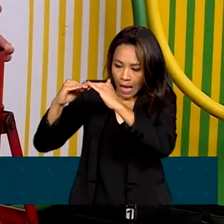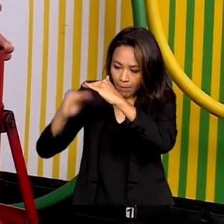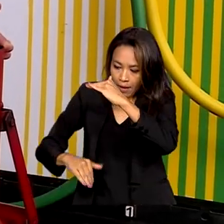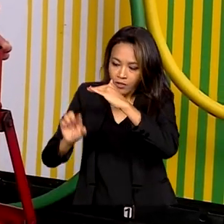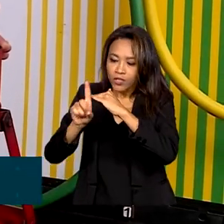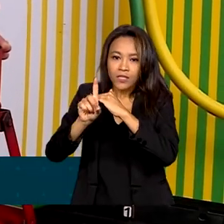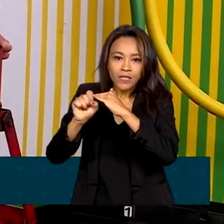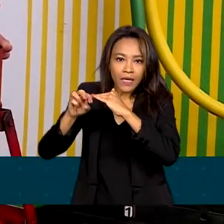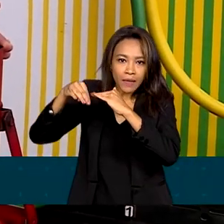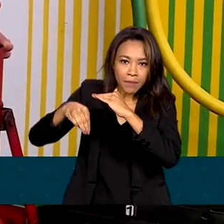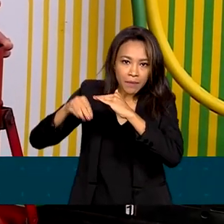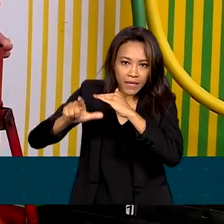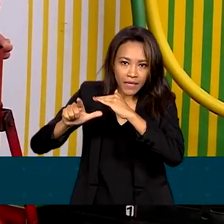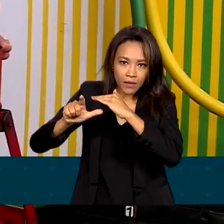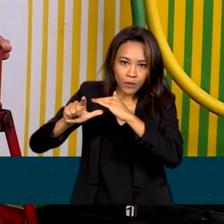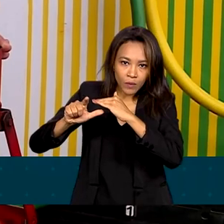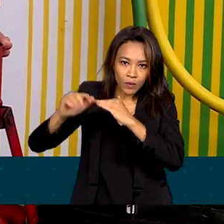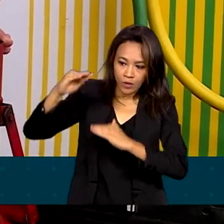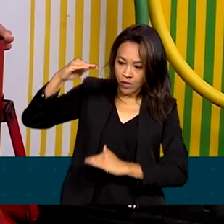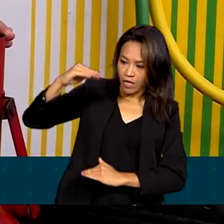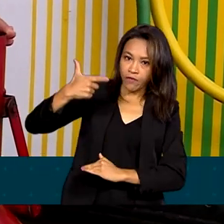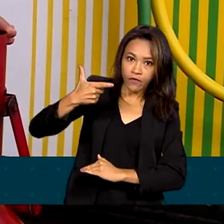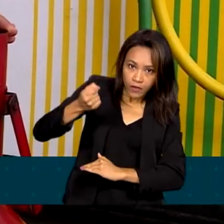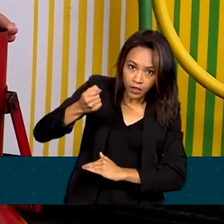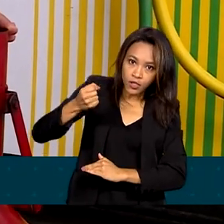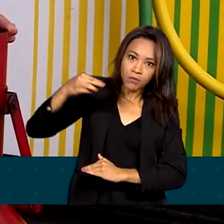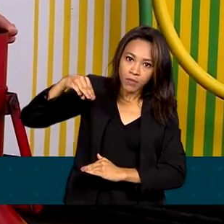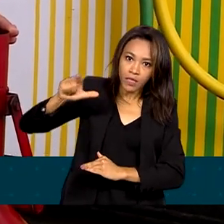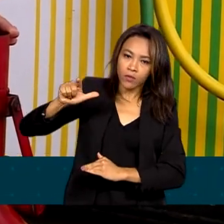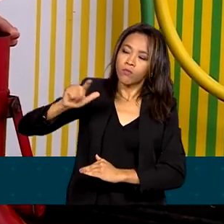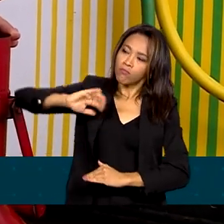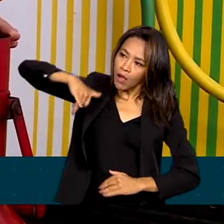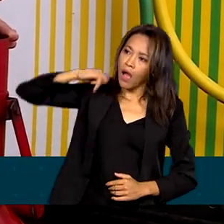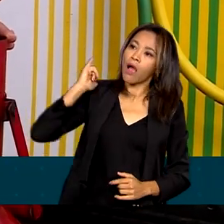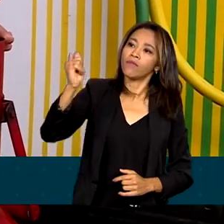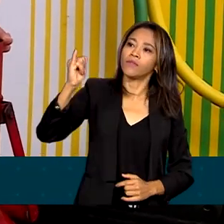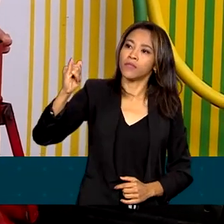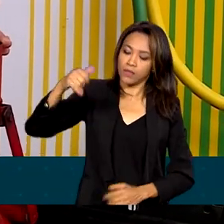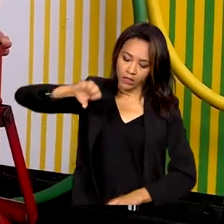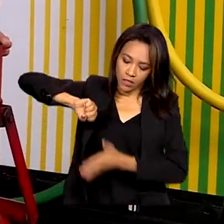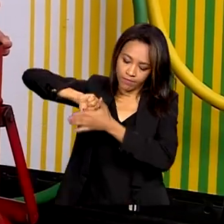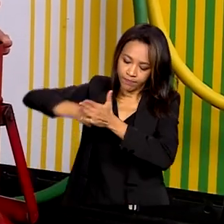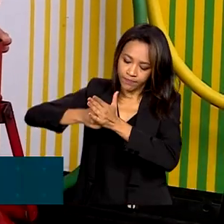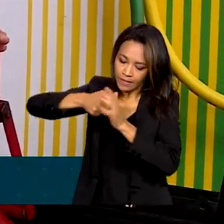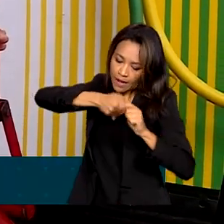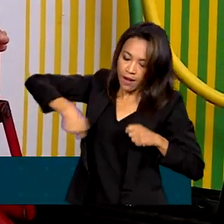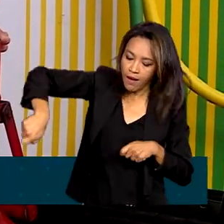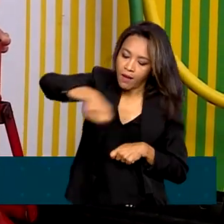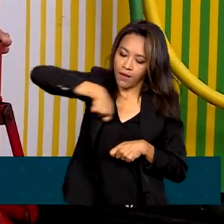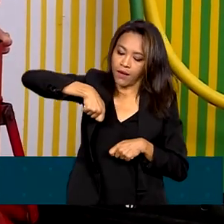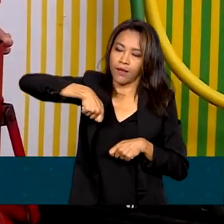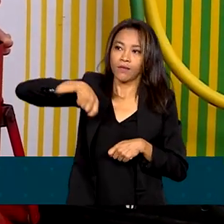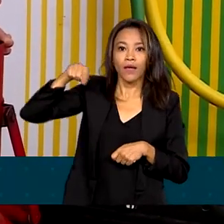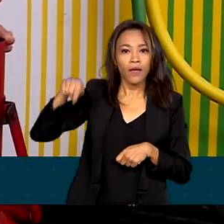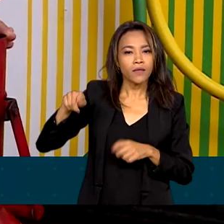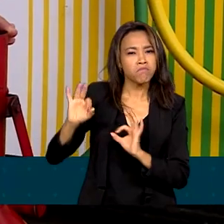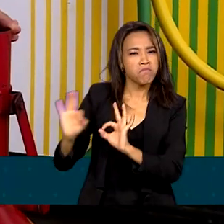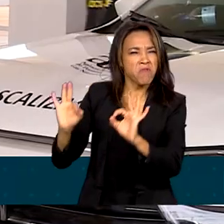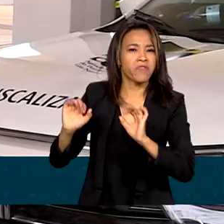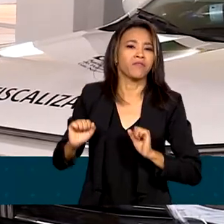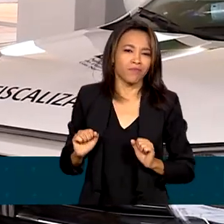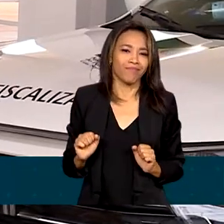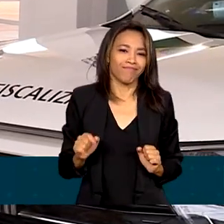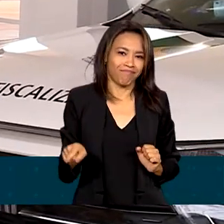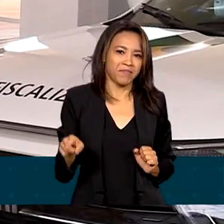mililitros em cada 20 litros, o posto é autuado e a bomba é interditada. Nesse caso aqui, deu perfeito em cima do